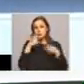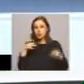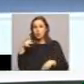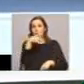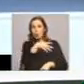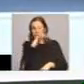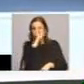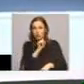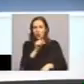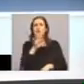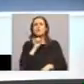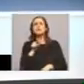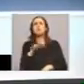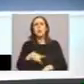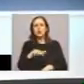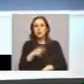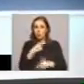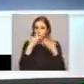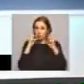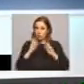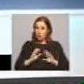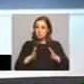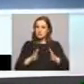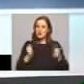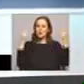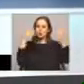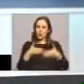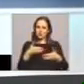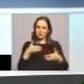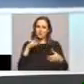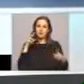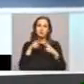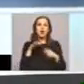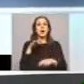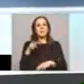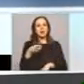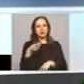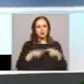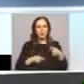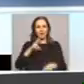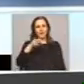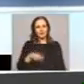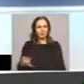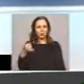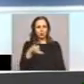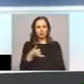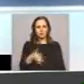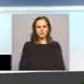é que eles estão? Um dia destes temos que investigar isso. Passe uma boa noite, até amanhã às 9:30 na RTP2.